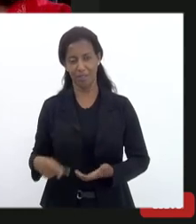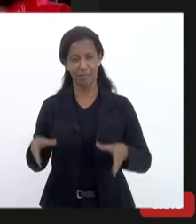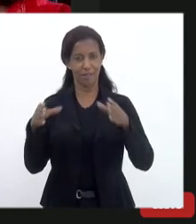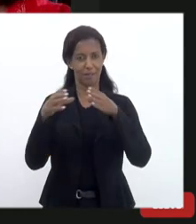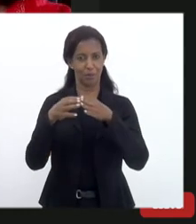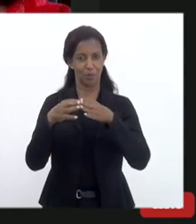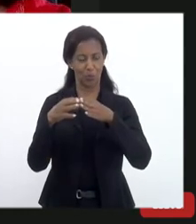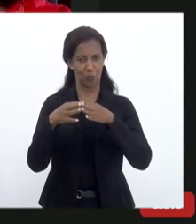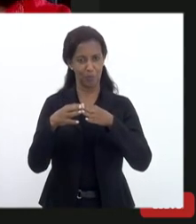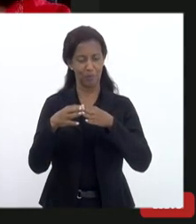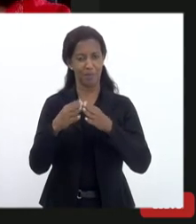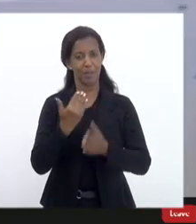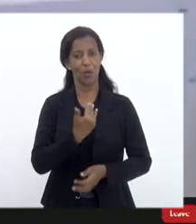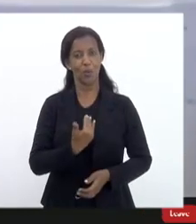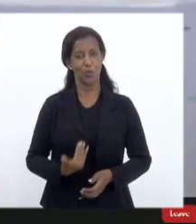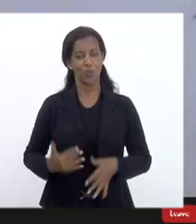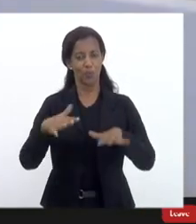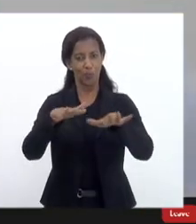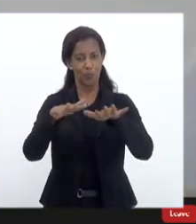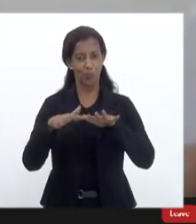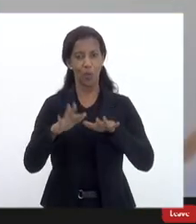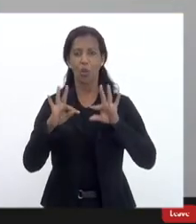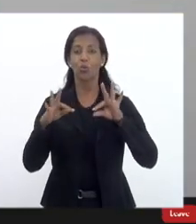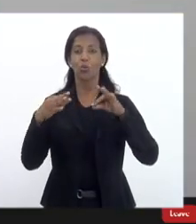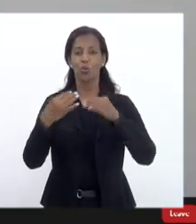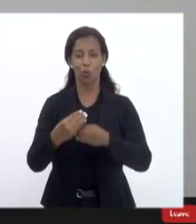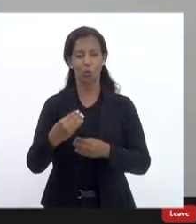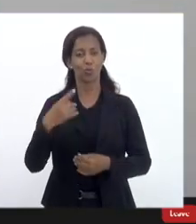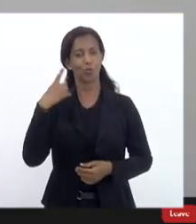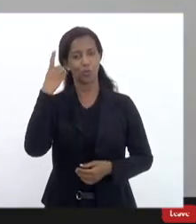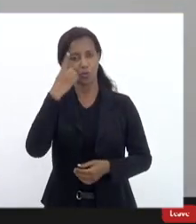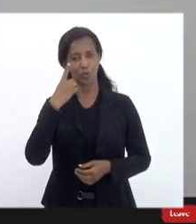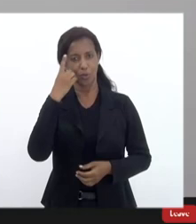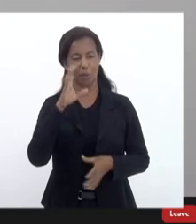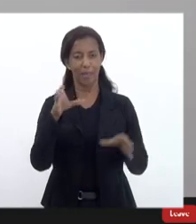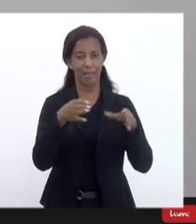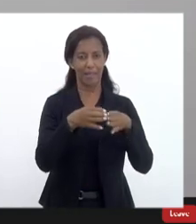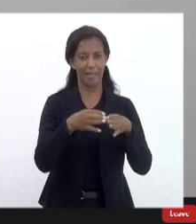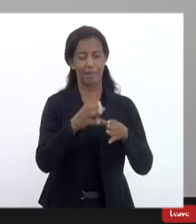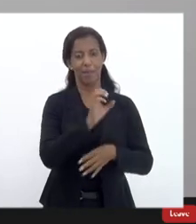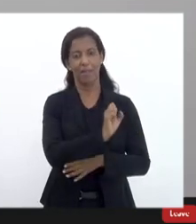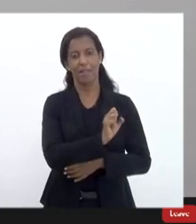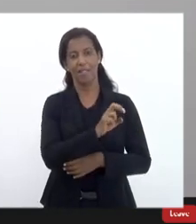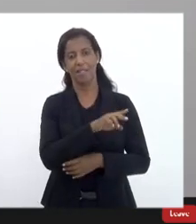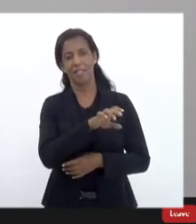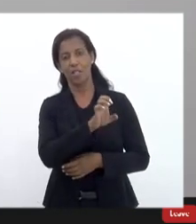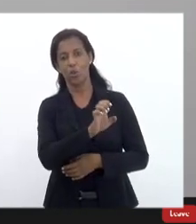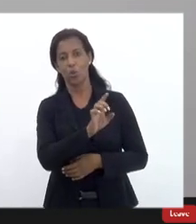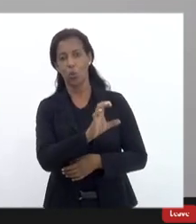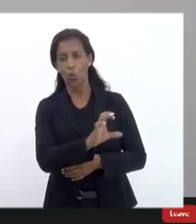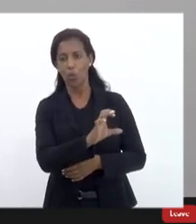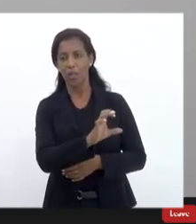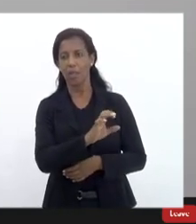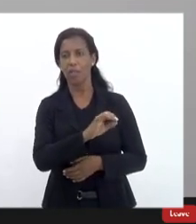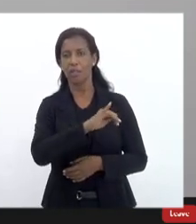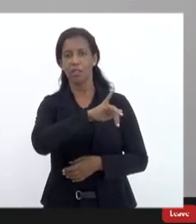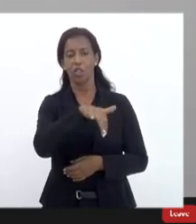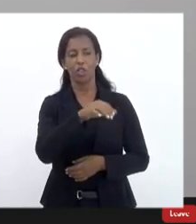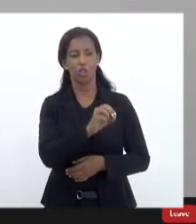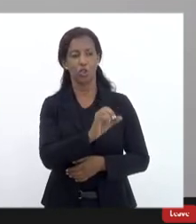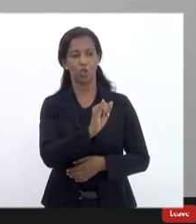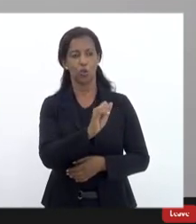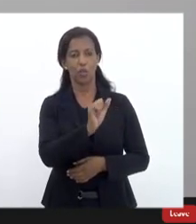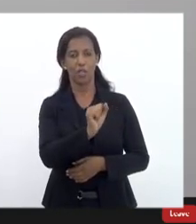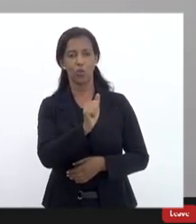pública, cumprimentar os demais parlamentares, cumprimentar a equipe da SEDUC, na figura da professora Joilza,